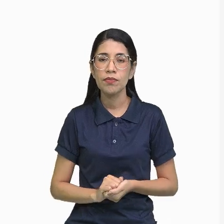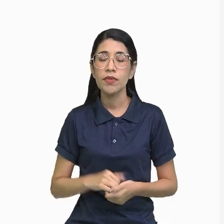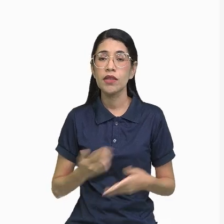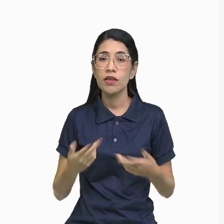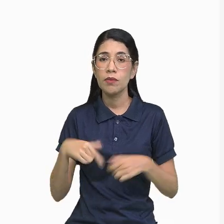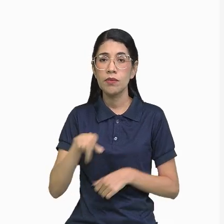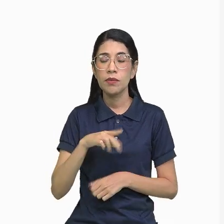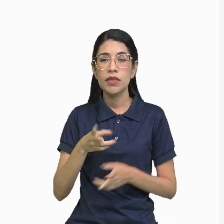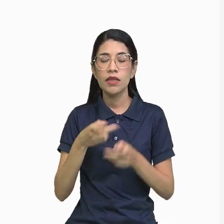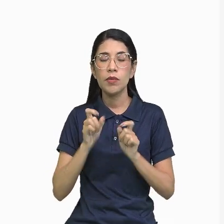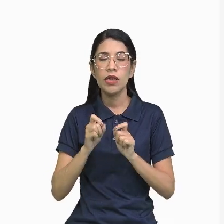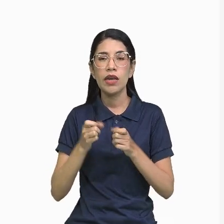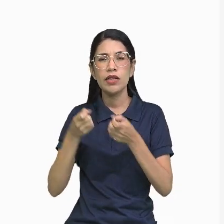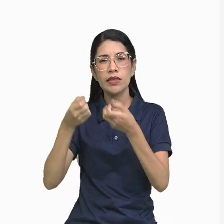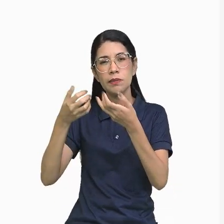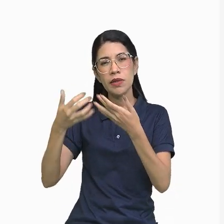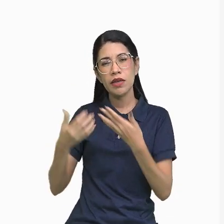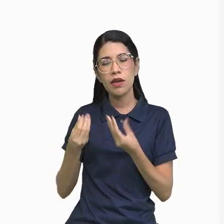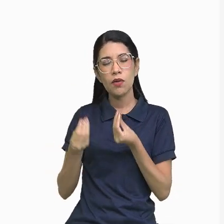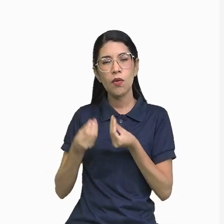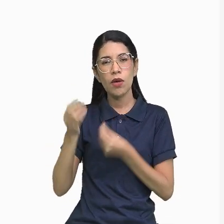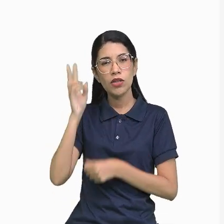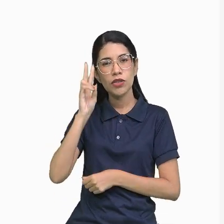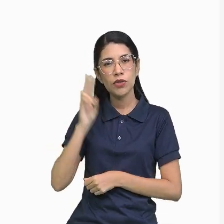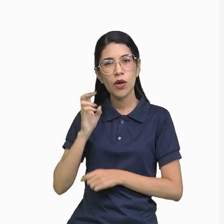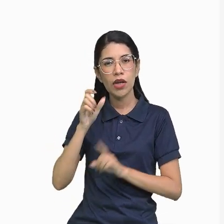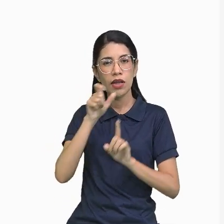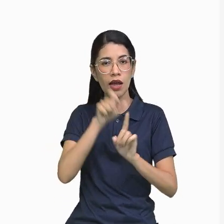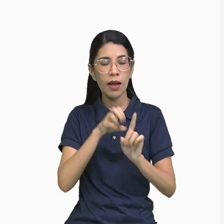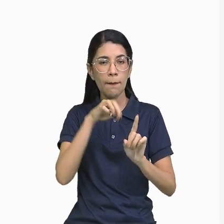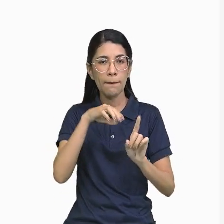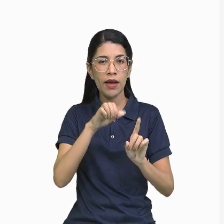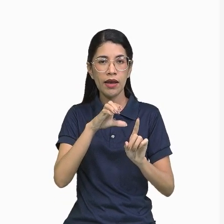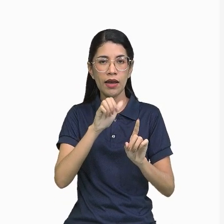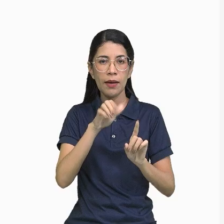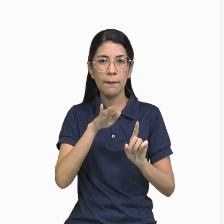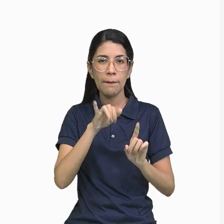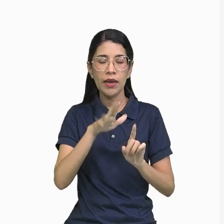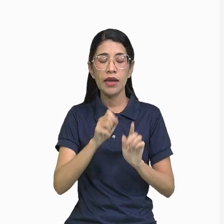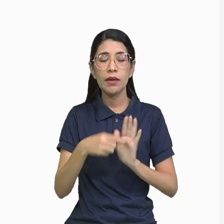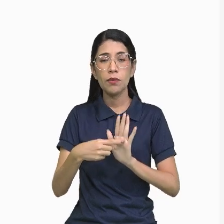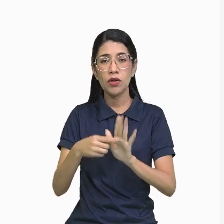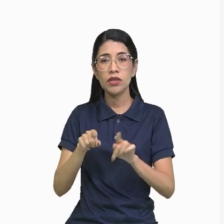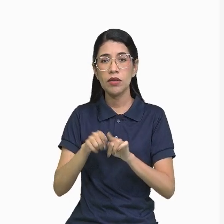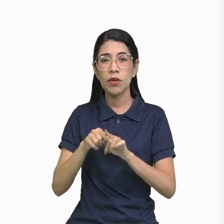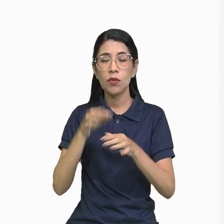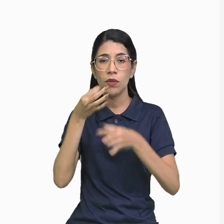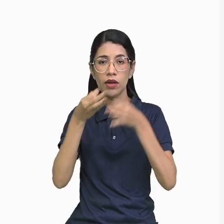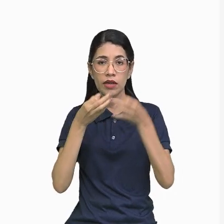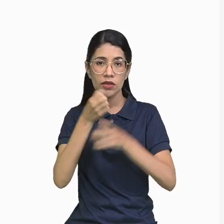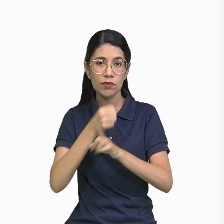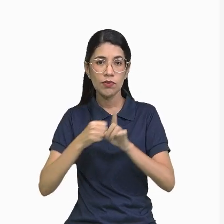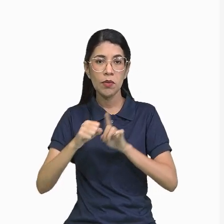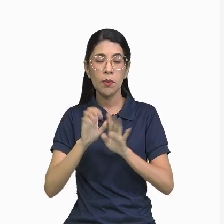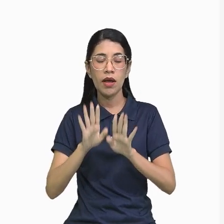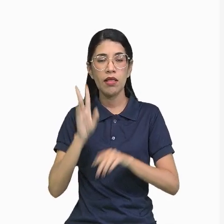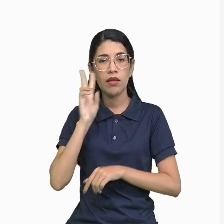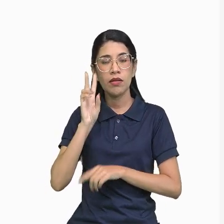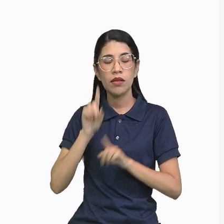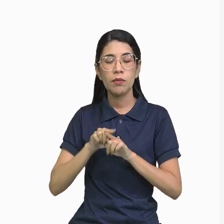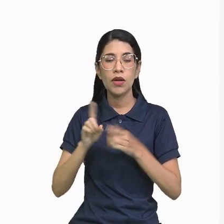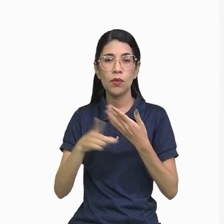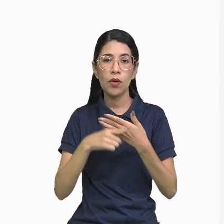que ele conta para a gente a história de Macabeia, e Macabeia se revela como uma crítica social. Lembrando que temos um autor que